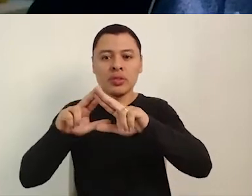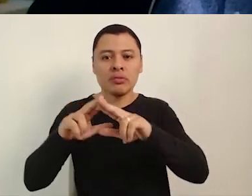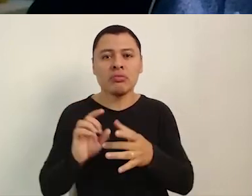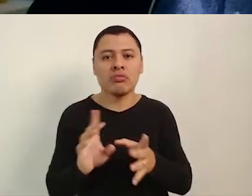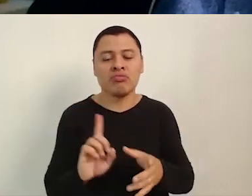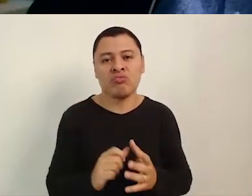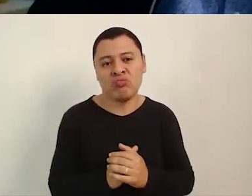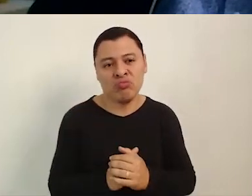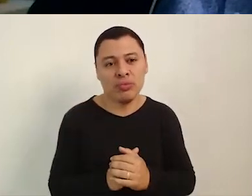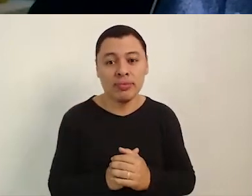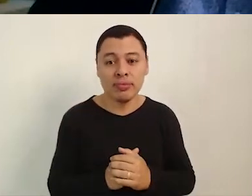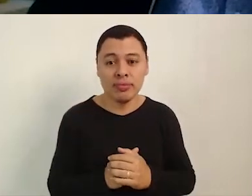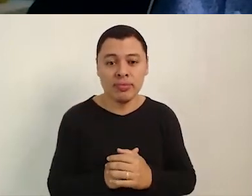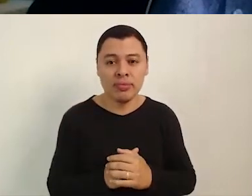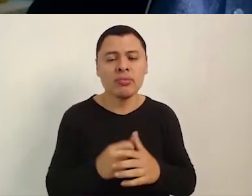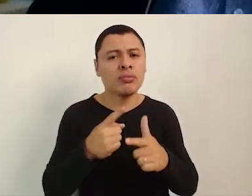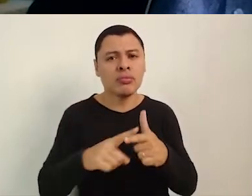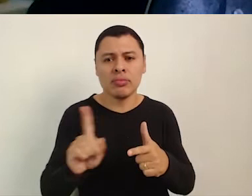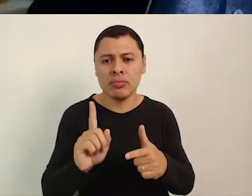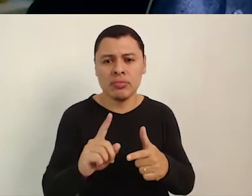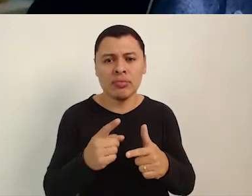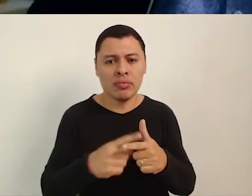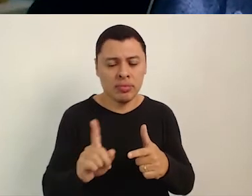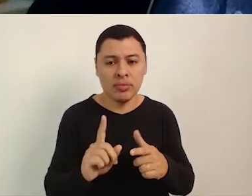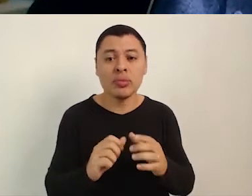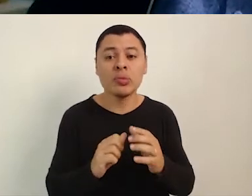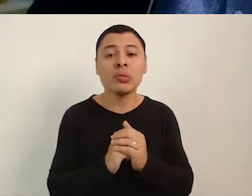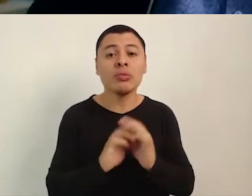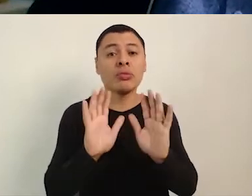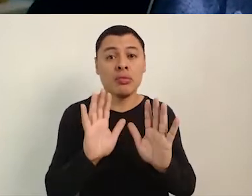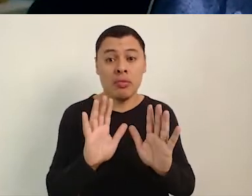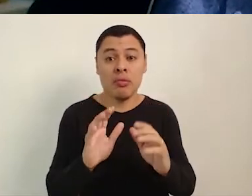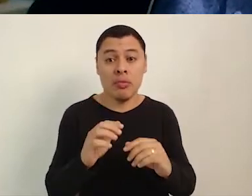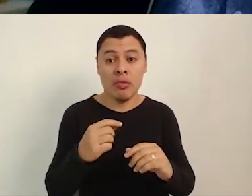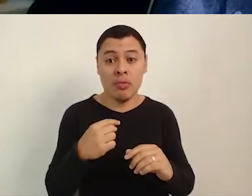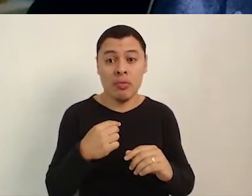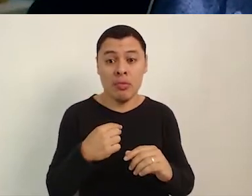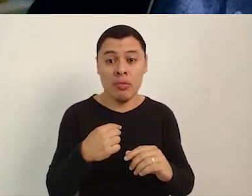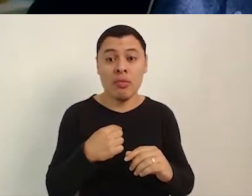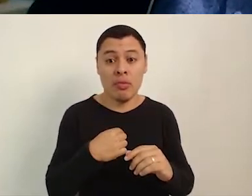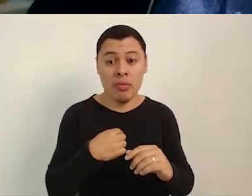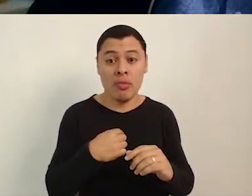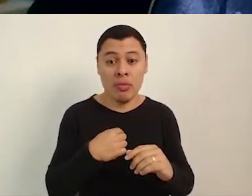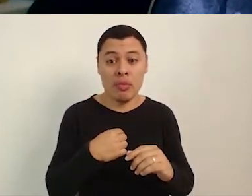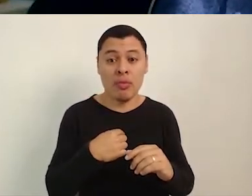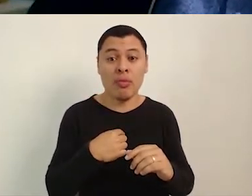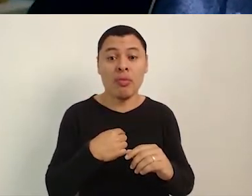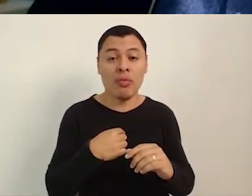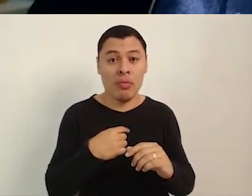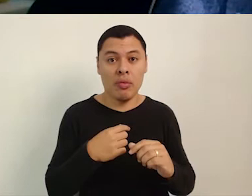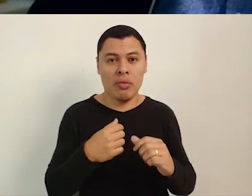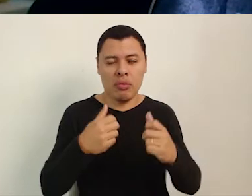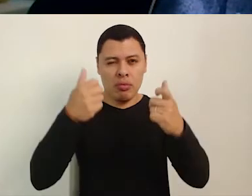deixando. Tranquilo. Então, Bom, eu vou fazer uma breve descrição